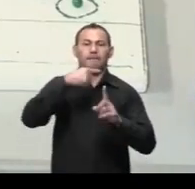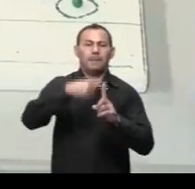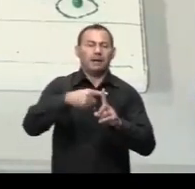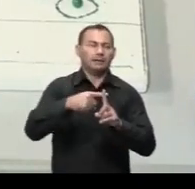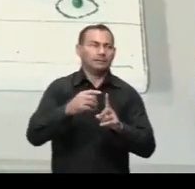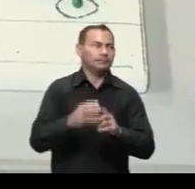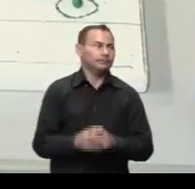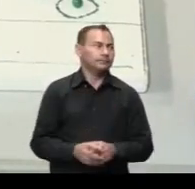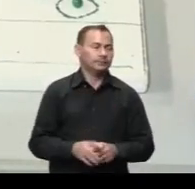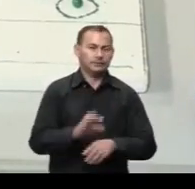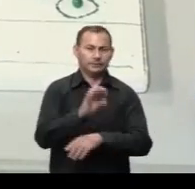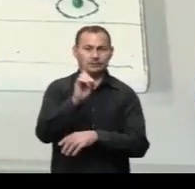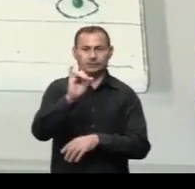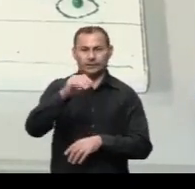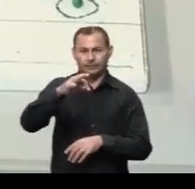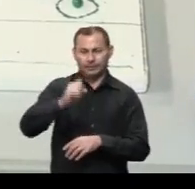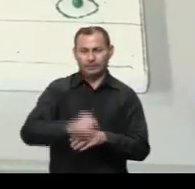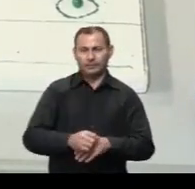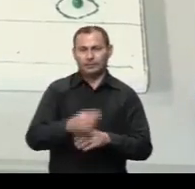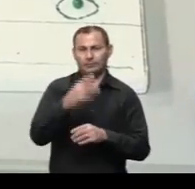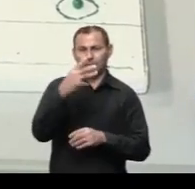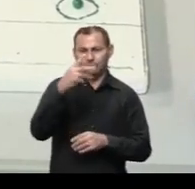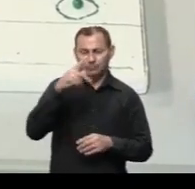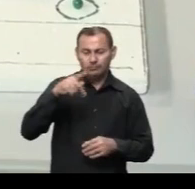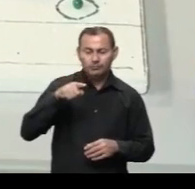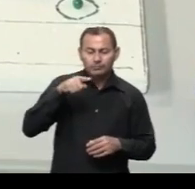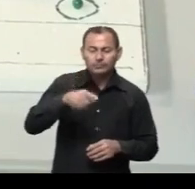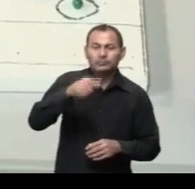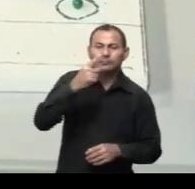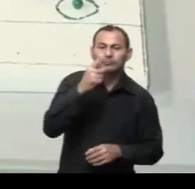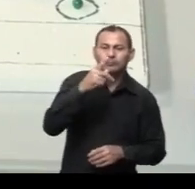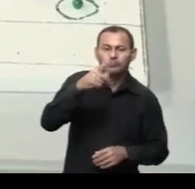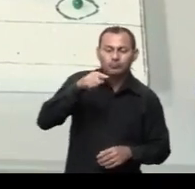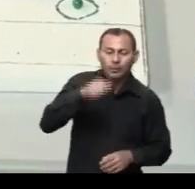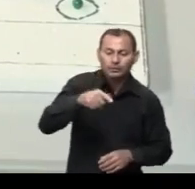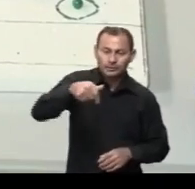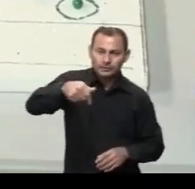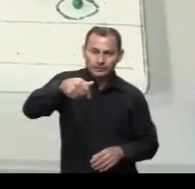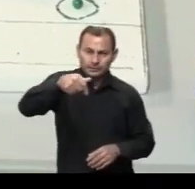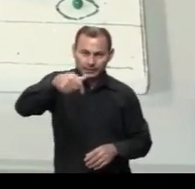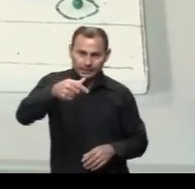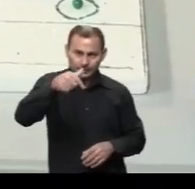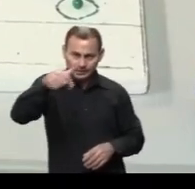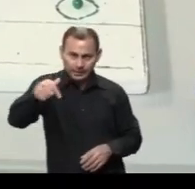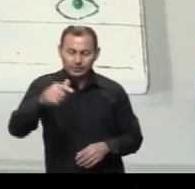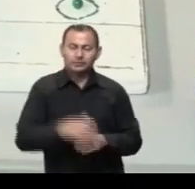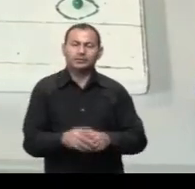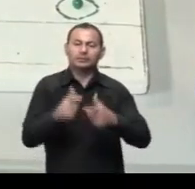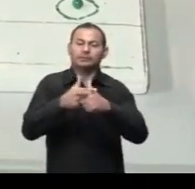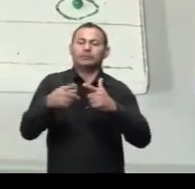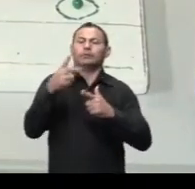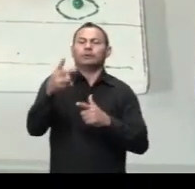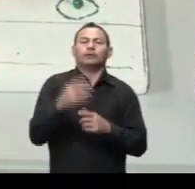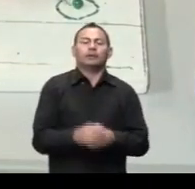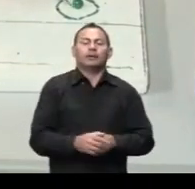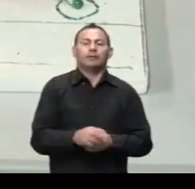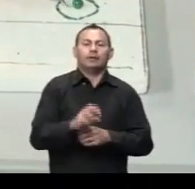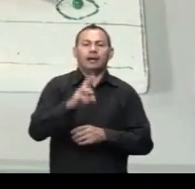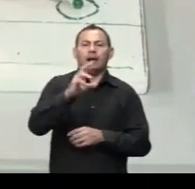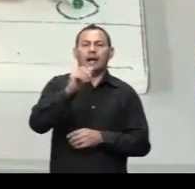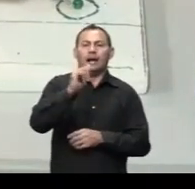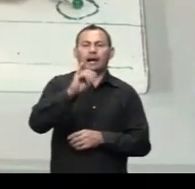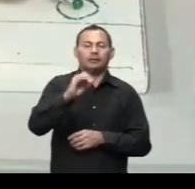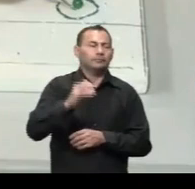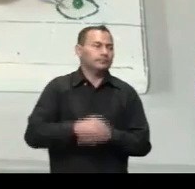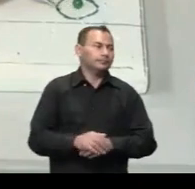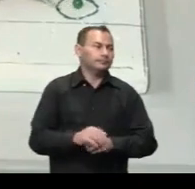né? Mais o diâmetro do poste não é 0,77? 0,77 dividido por 2, por quê? Porque eu quero o raio do